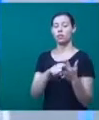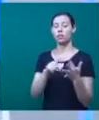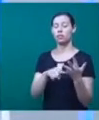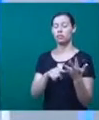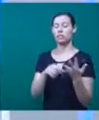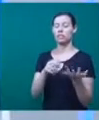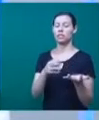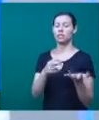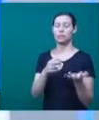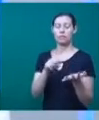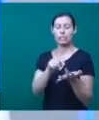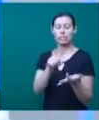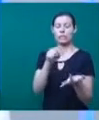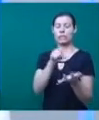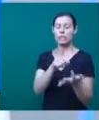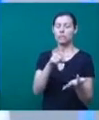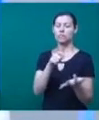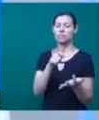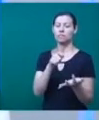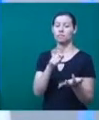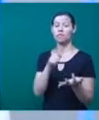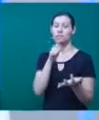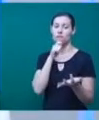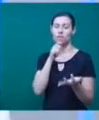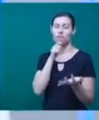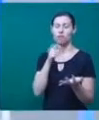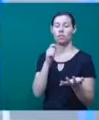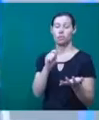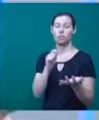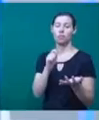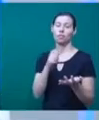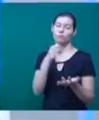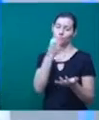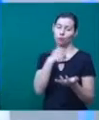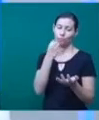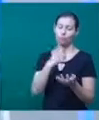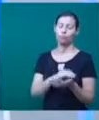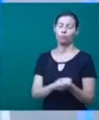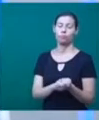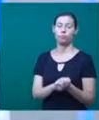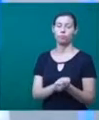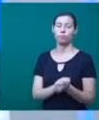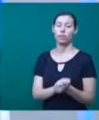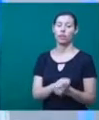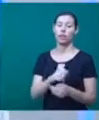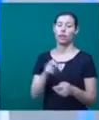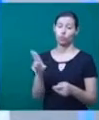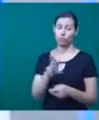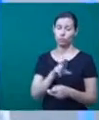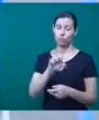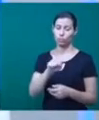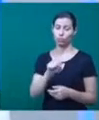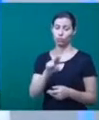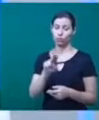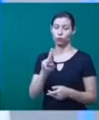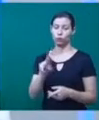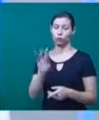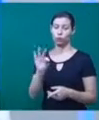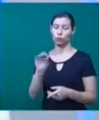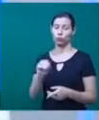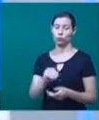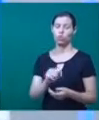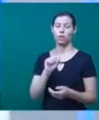ou desequilíbrio, que se passa por 24 horas ou piora do que já existia antes. Então, a gente define como um surto. Um surto a gente vai tratar